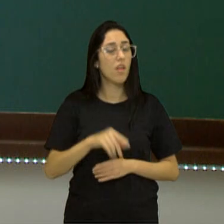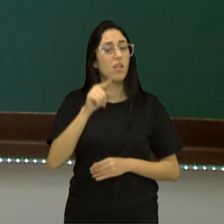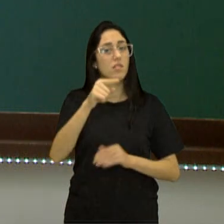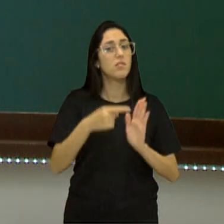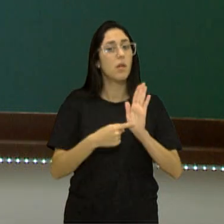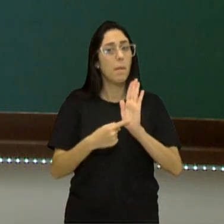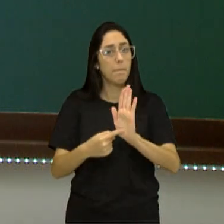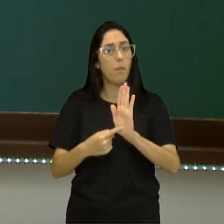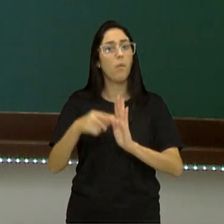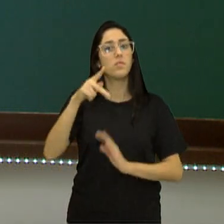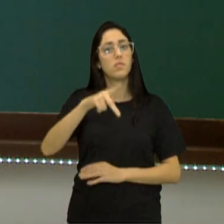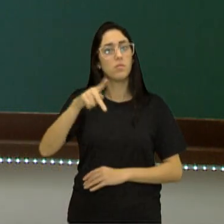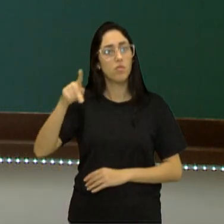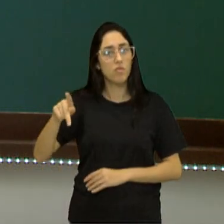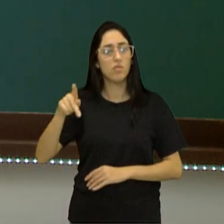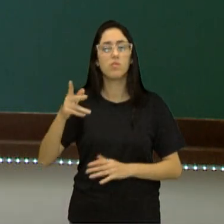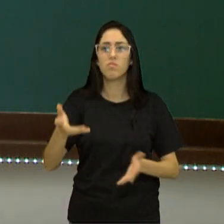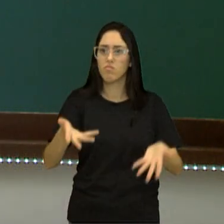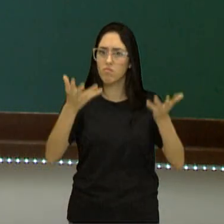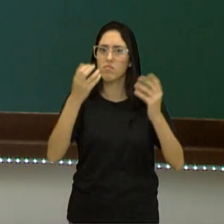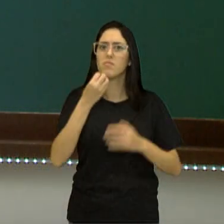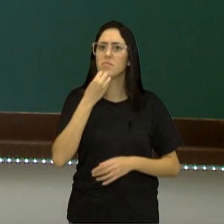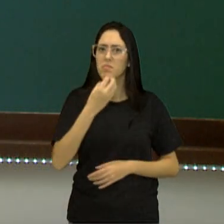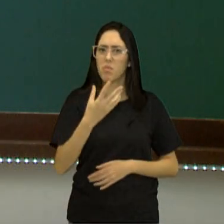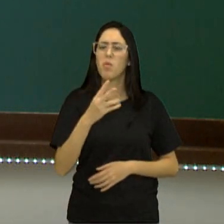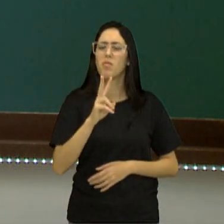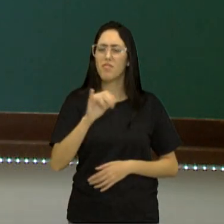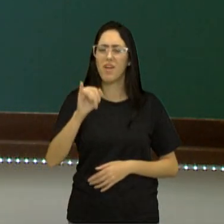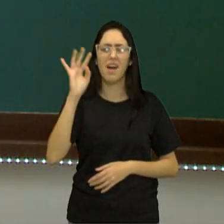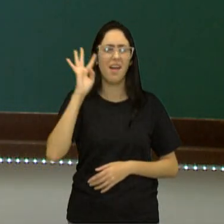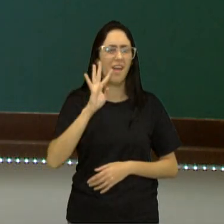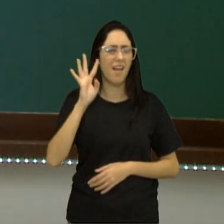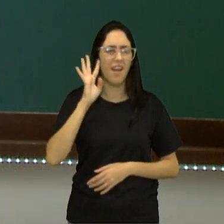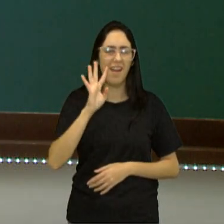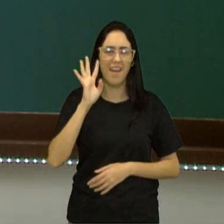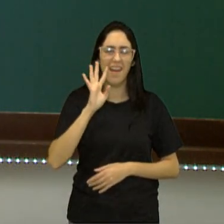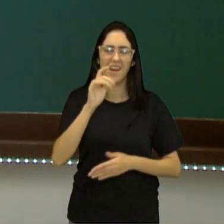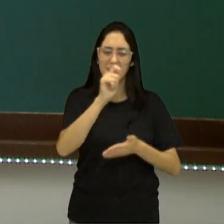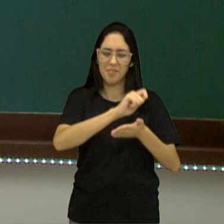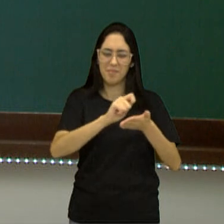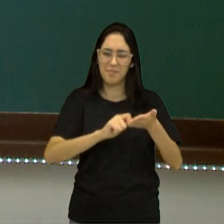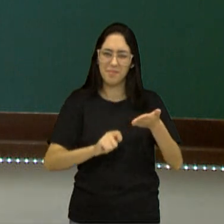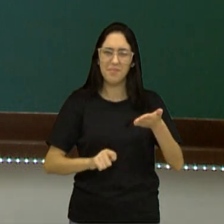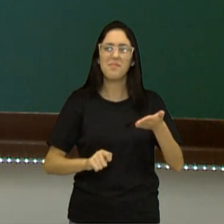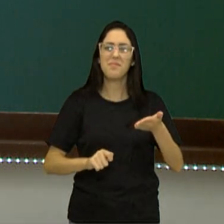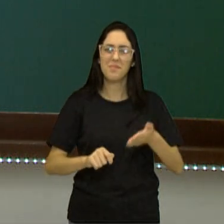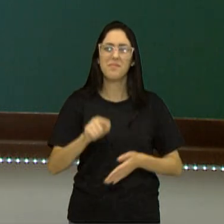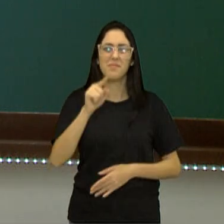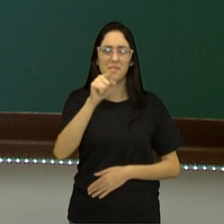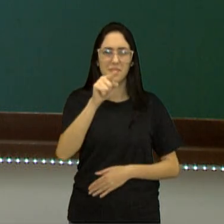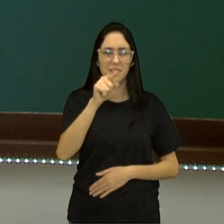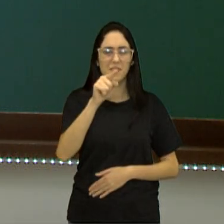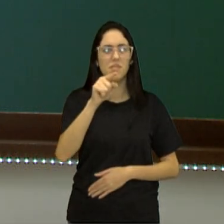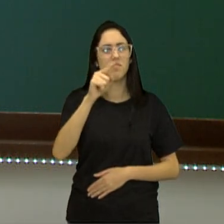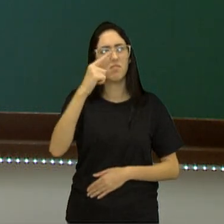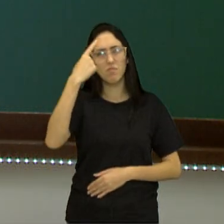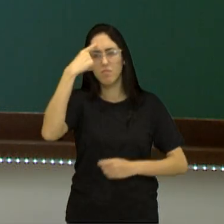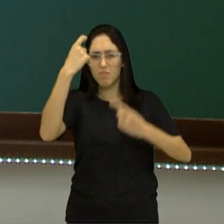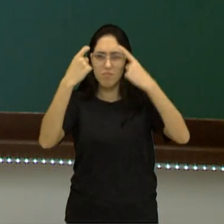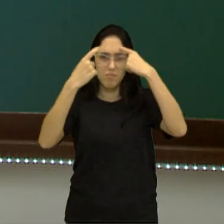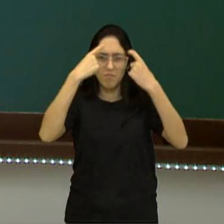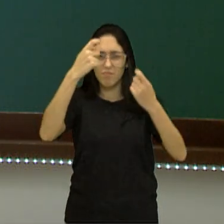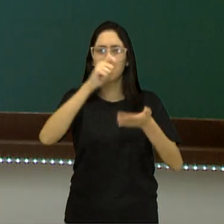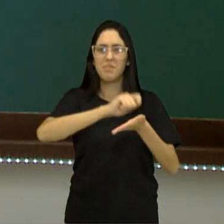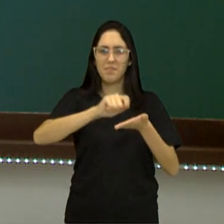para os professores, encaminhe. Eu acho que vai ficar muito show essa ideia nossa aqui com a sua criatividade do outro